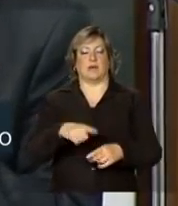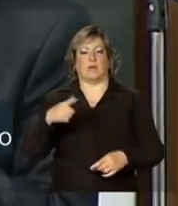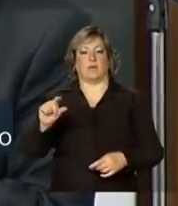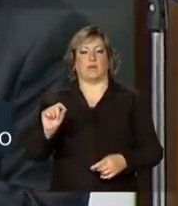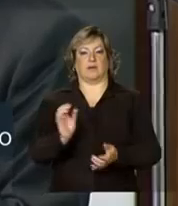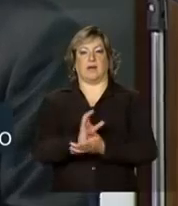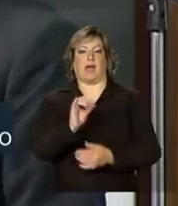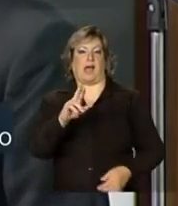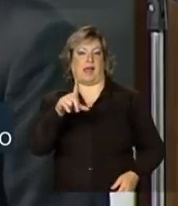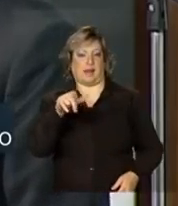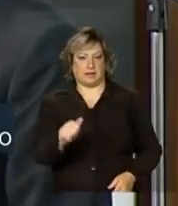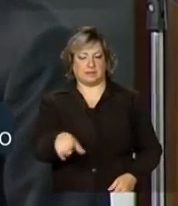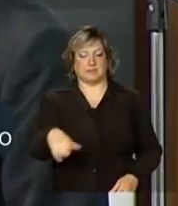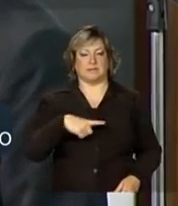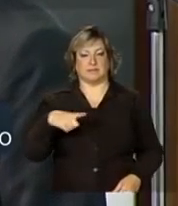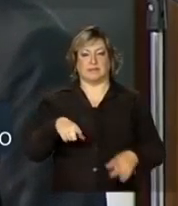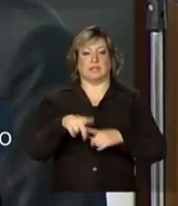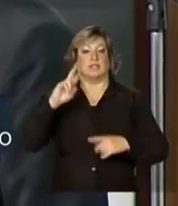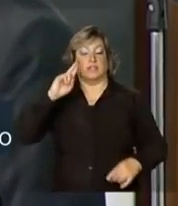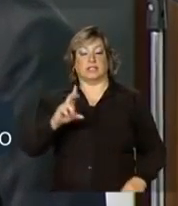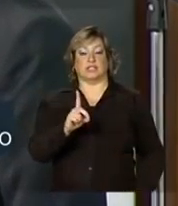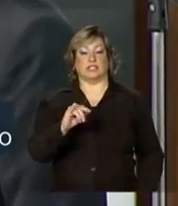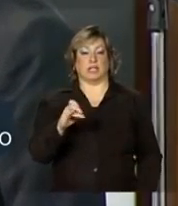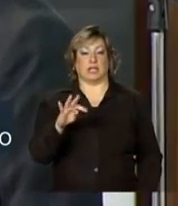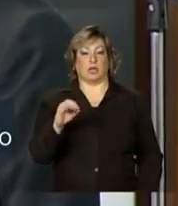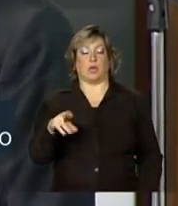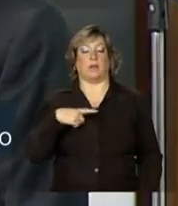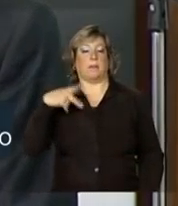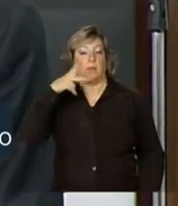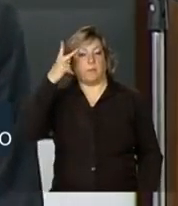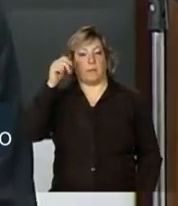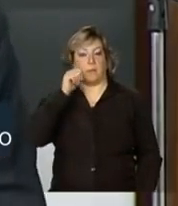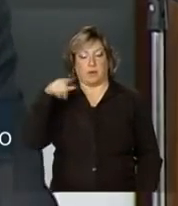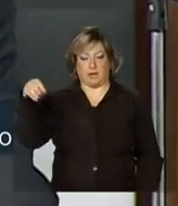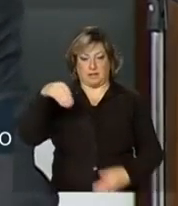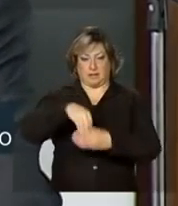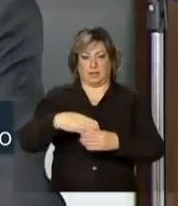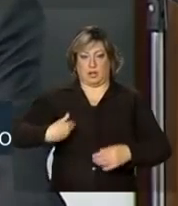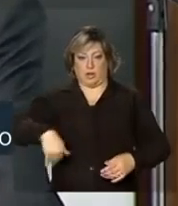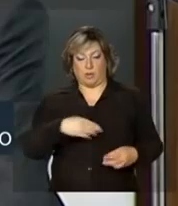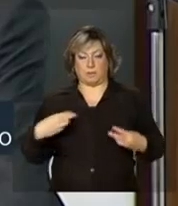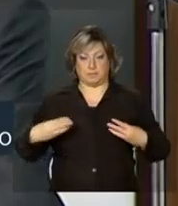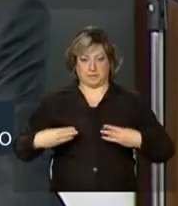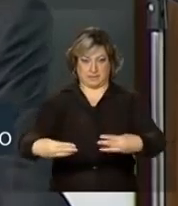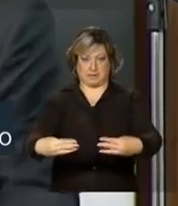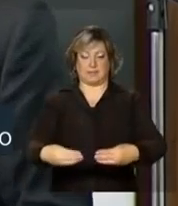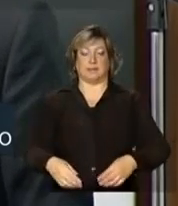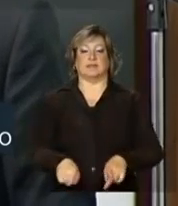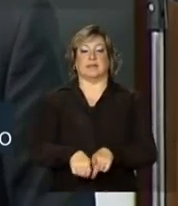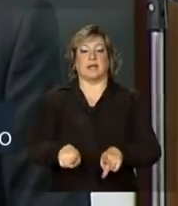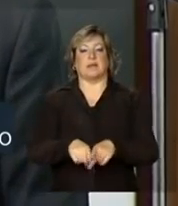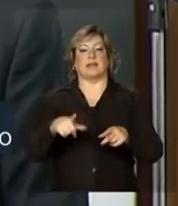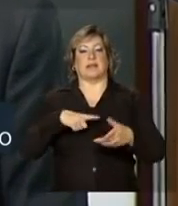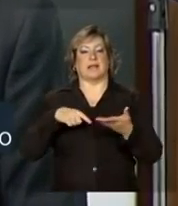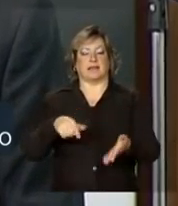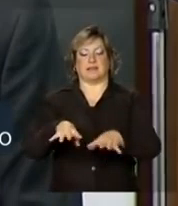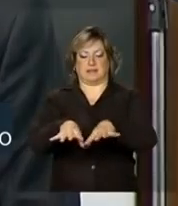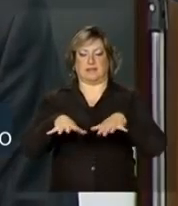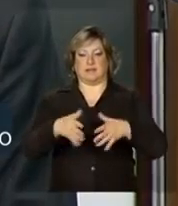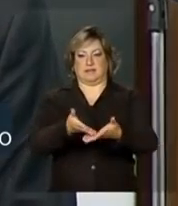Carla Ora, que é a nossa diretora de Política para as Mulheres lá do nosso ministério. Também a gente tem aqui no